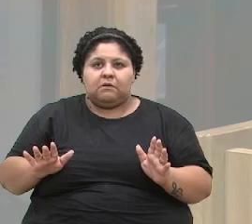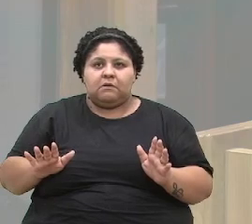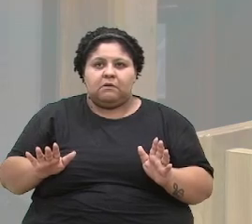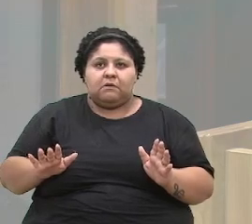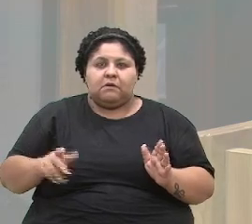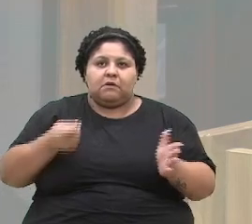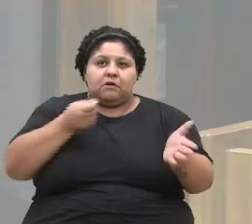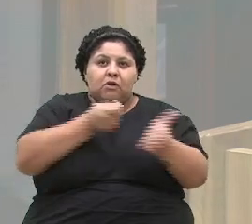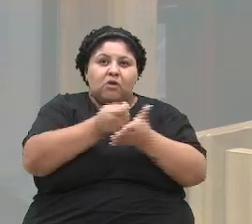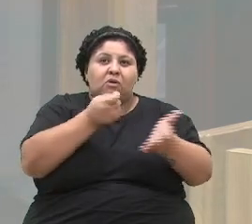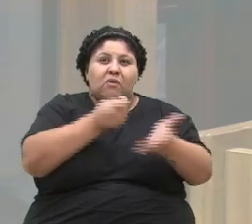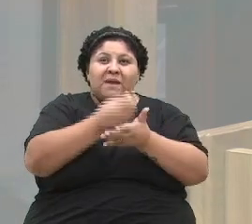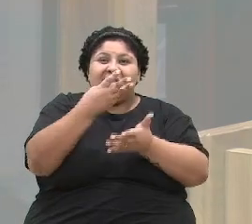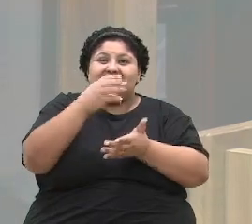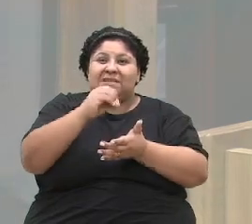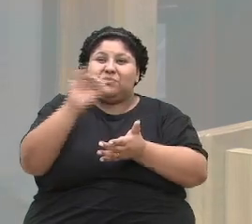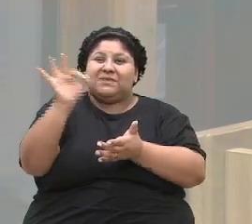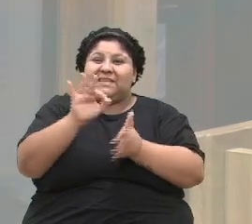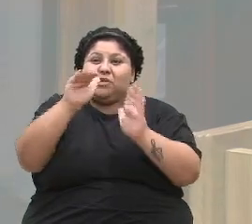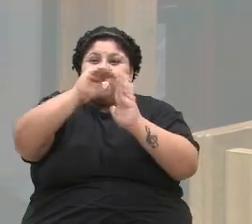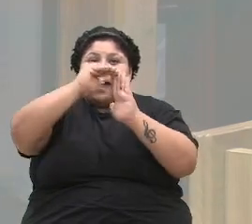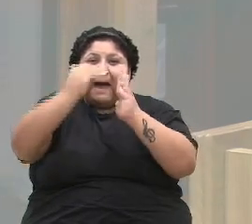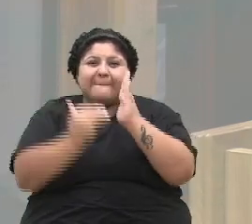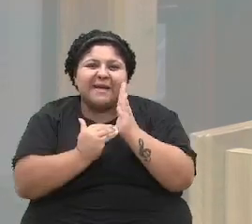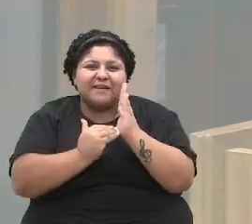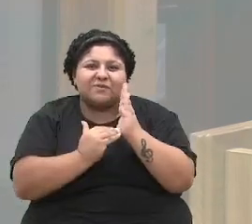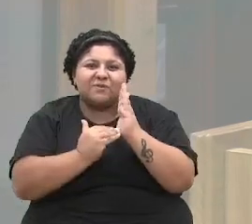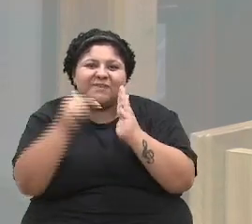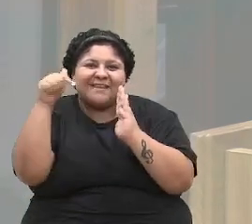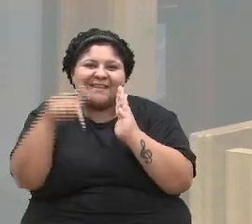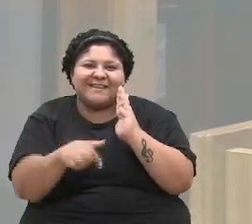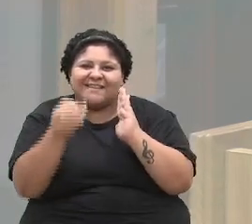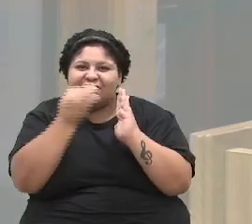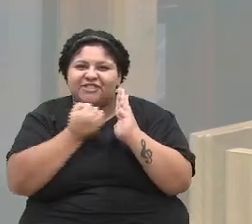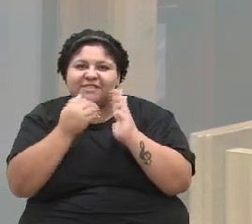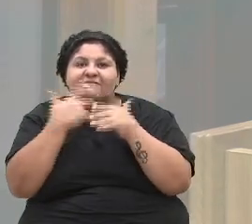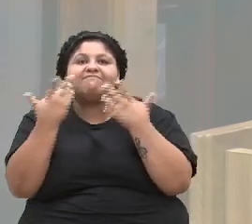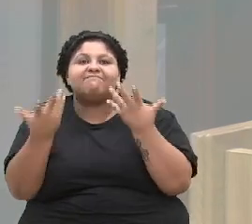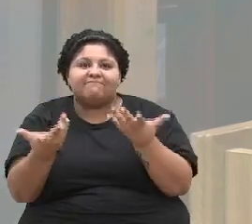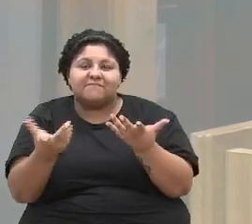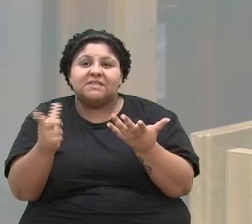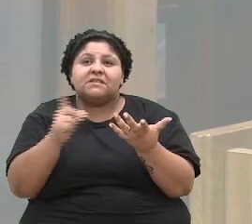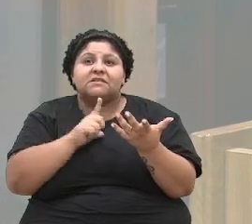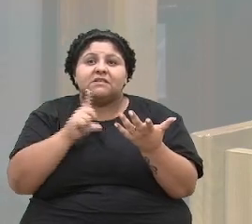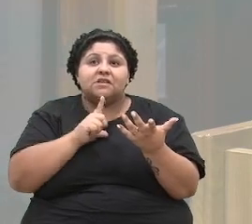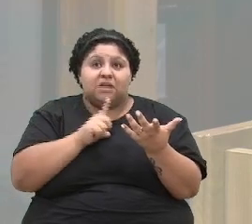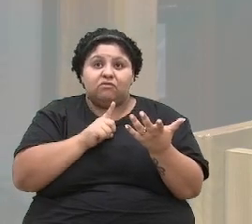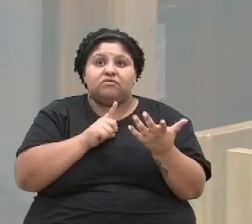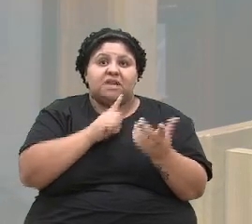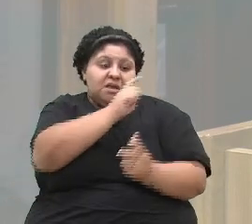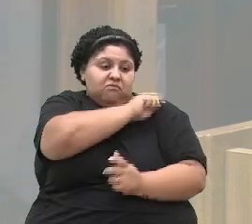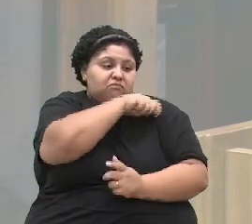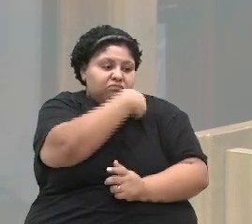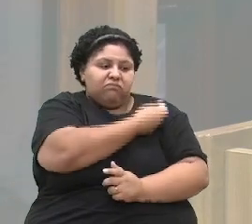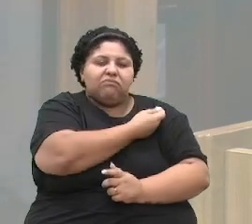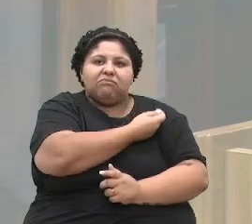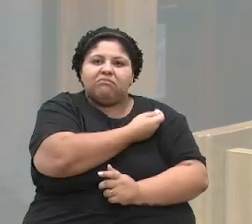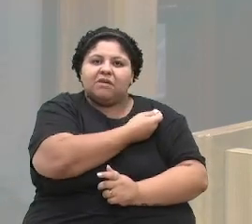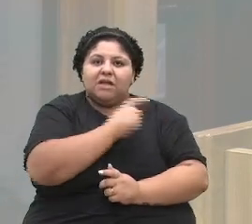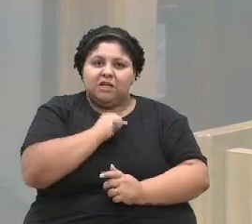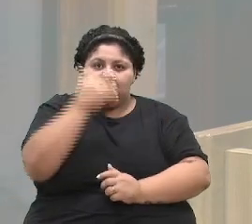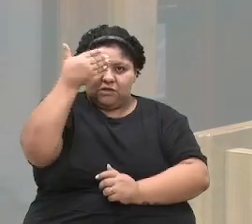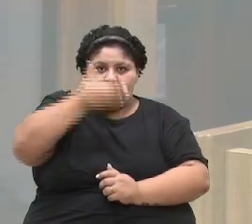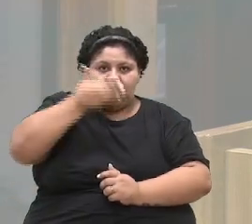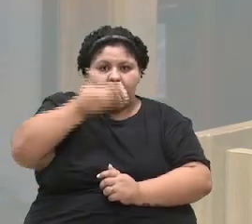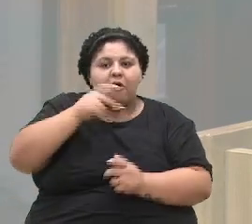cobrando 30% a menos que se eu tivesse feito com eles em Caxias. E aí? Eu tenho as notas fiscais. Então eu tenho provas do que